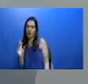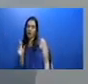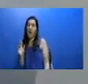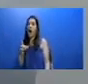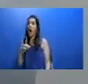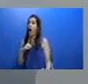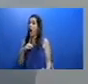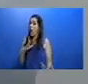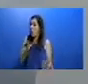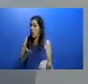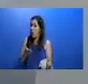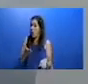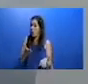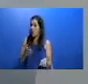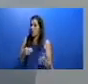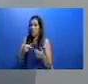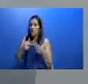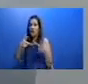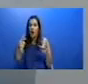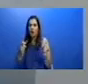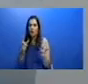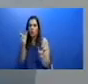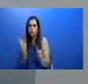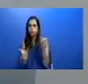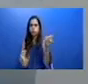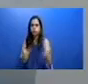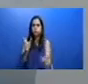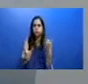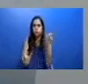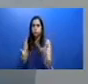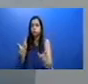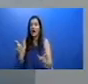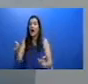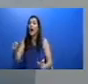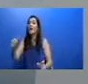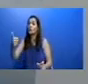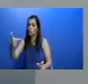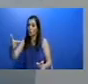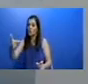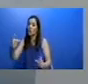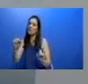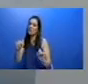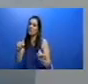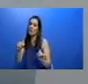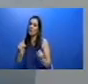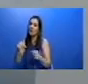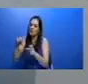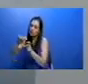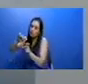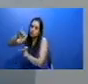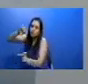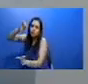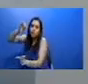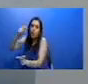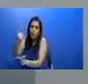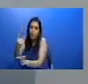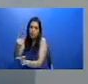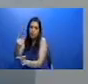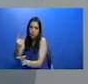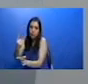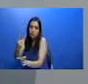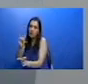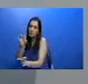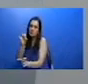é outra coisa. Mas, por enquanto, assim, olha, eu compro por peso, que aqui tem 500 gramas, ou seja,